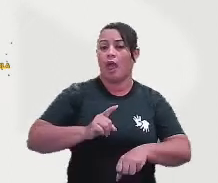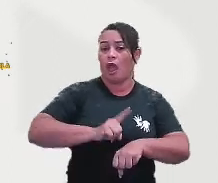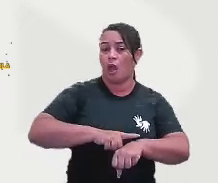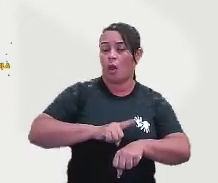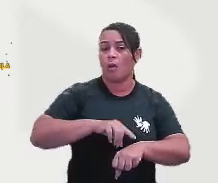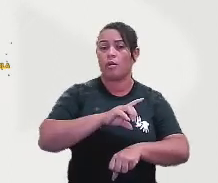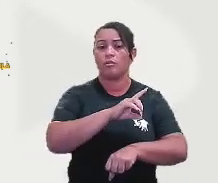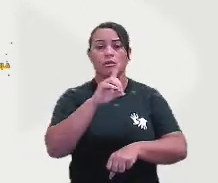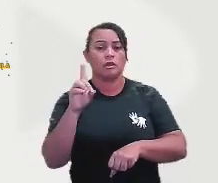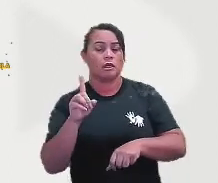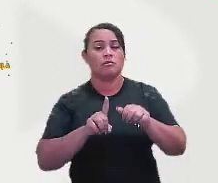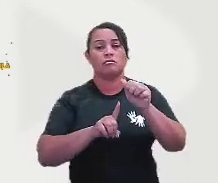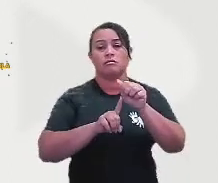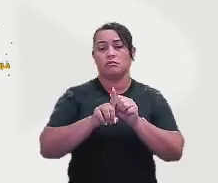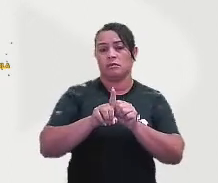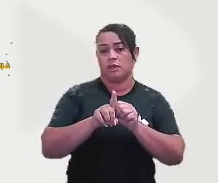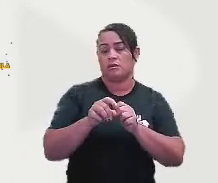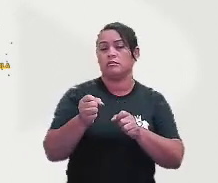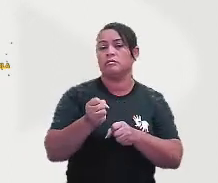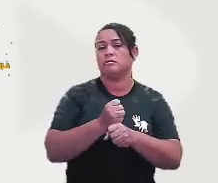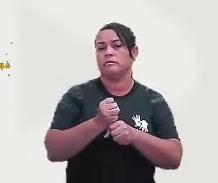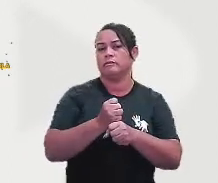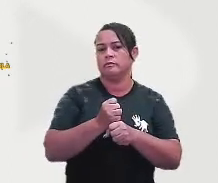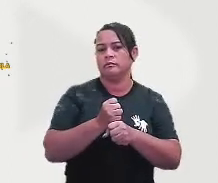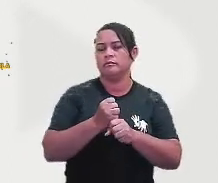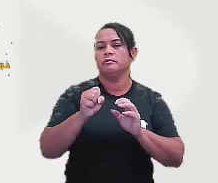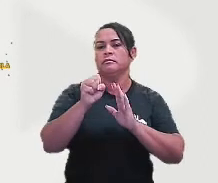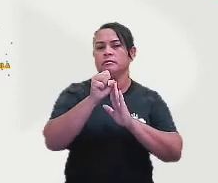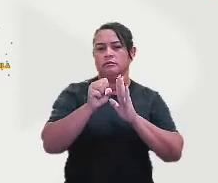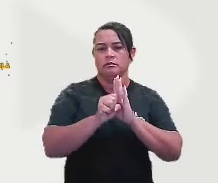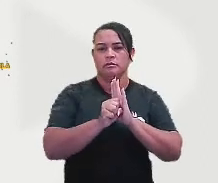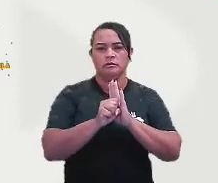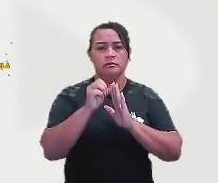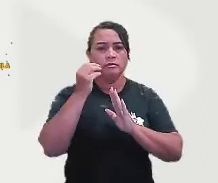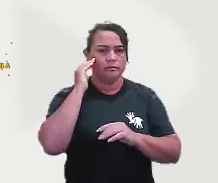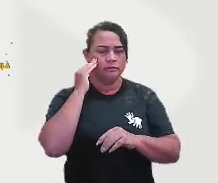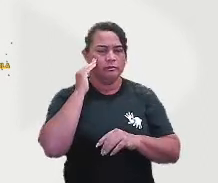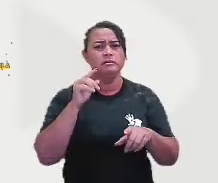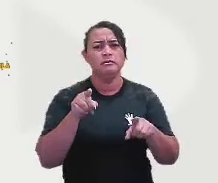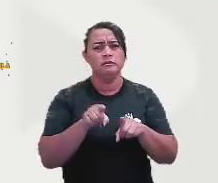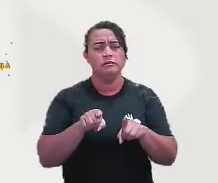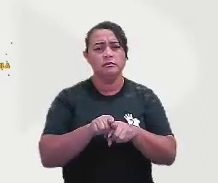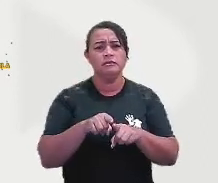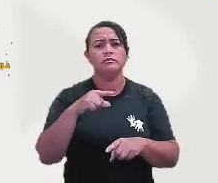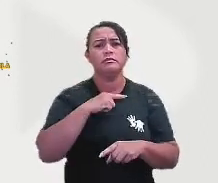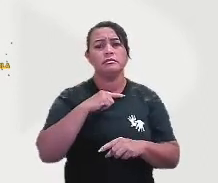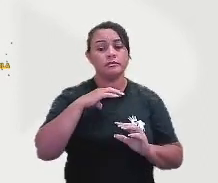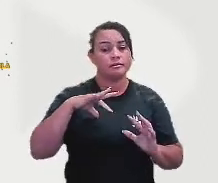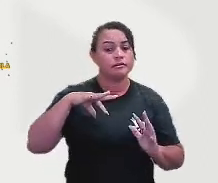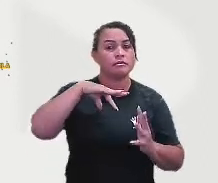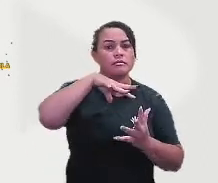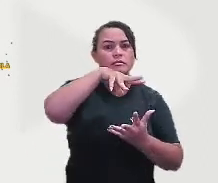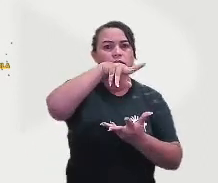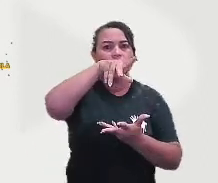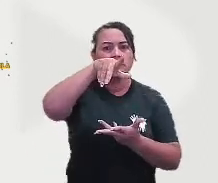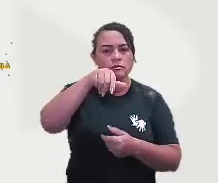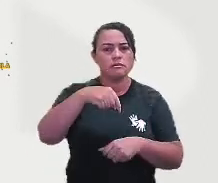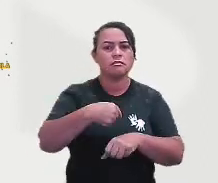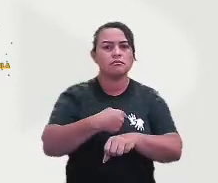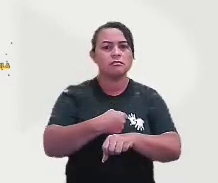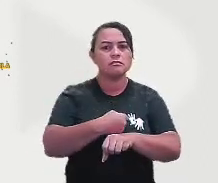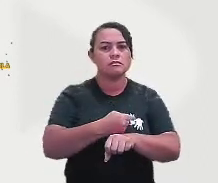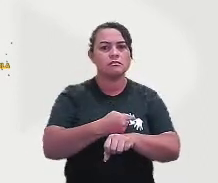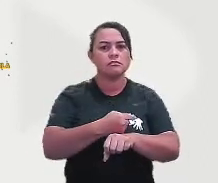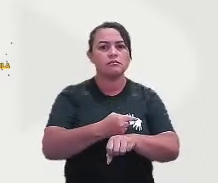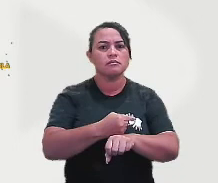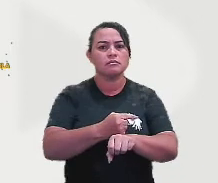o dia, o mês, o ano, o século. E no Sistema Internacional de Medidas, a unidade